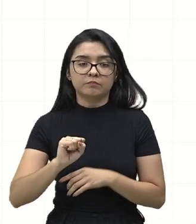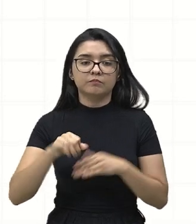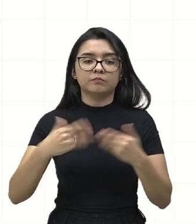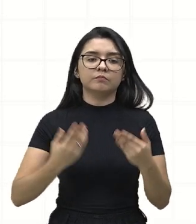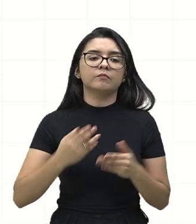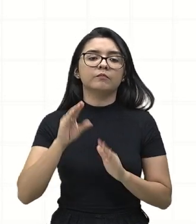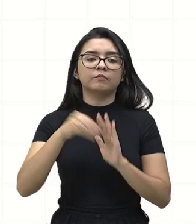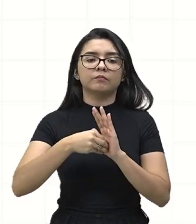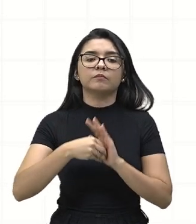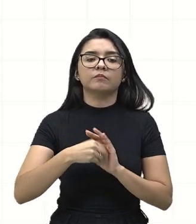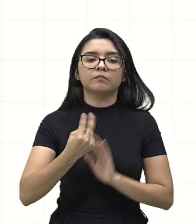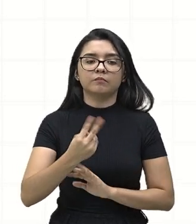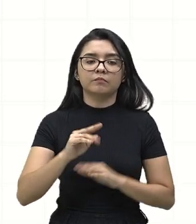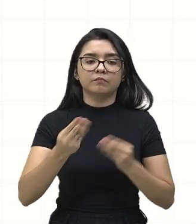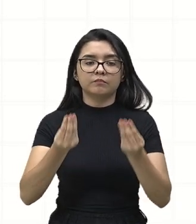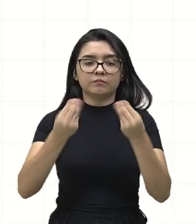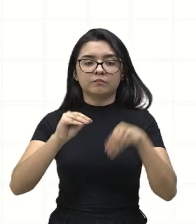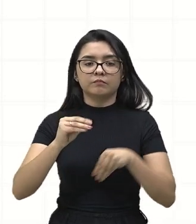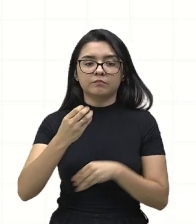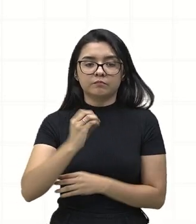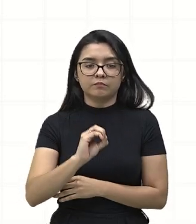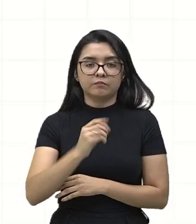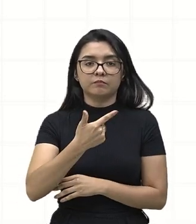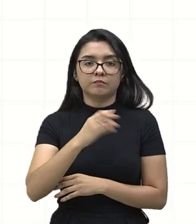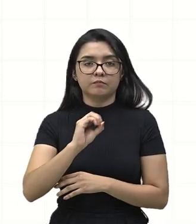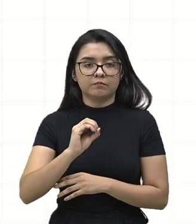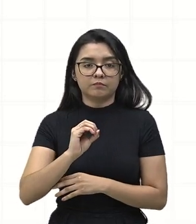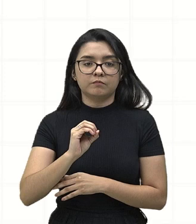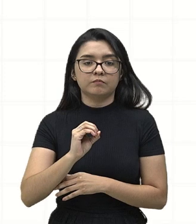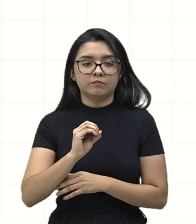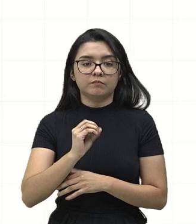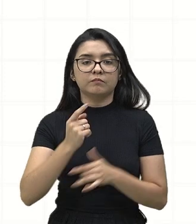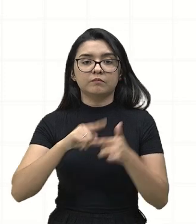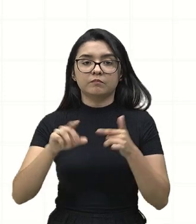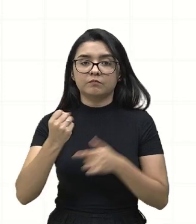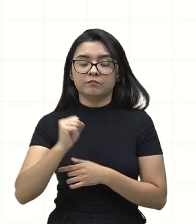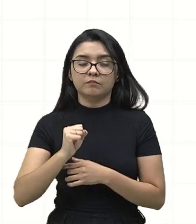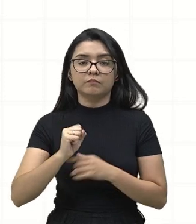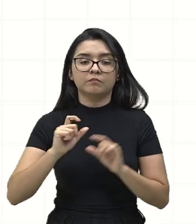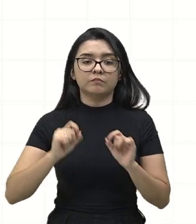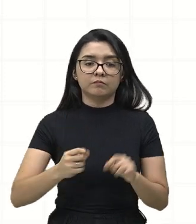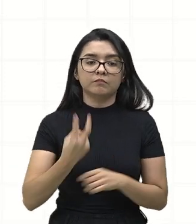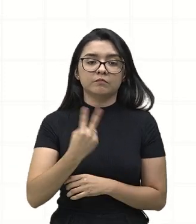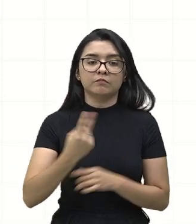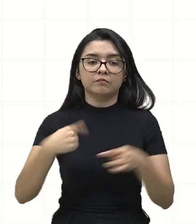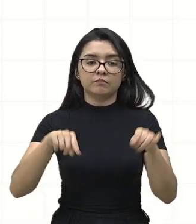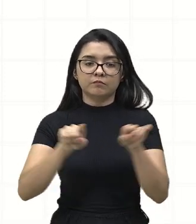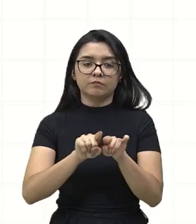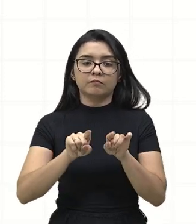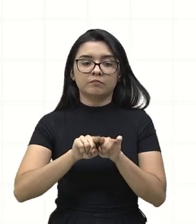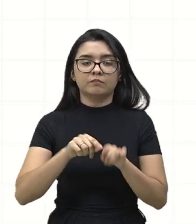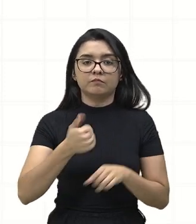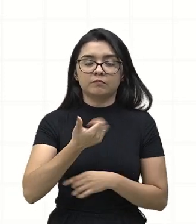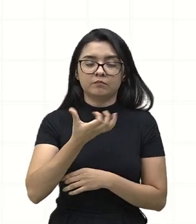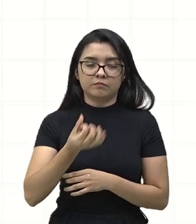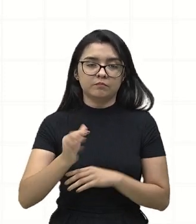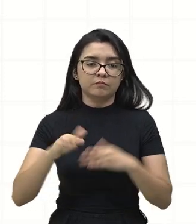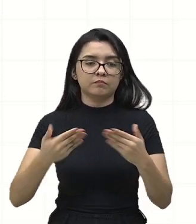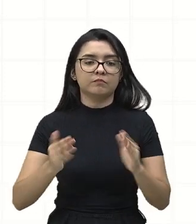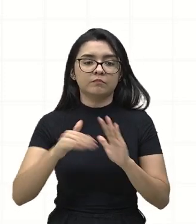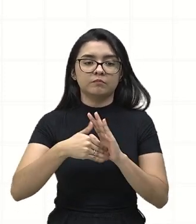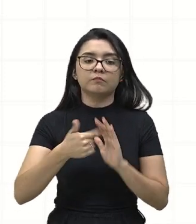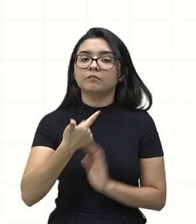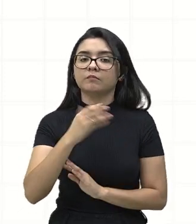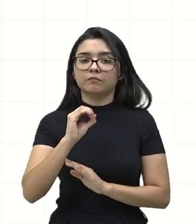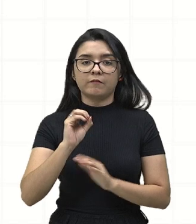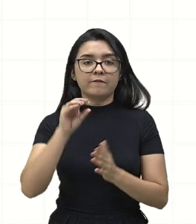Aí pegamos aqui o segundo zero. 20 por 8, 2. 2 vezes 8, 16. Para 20